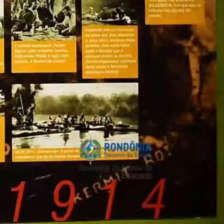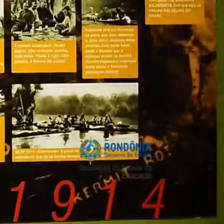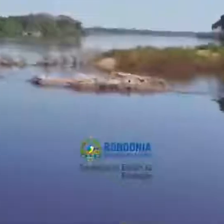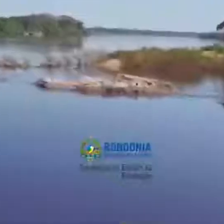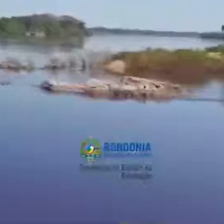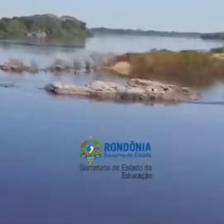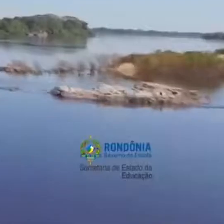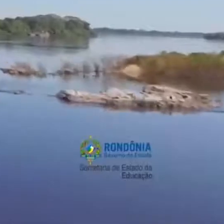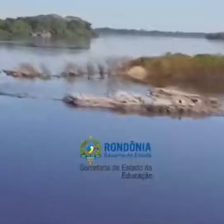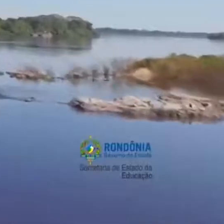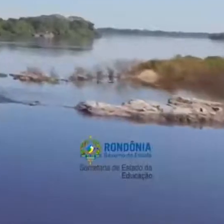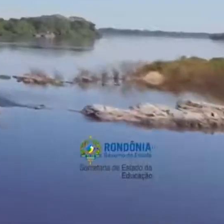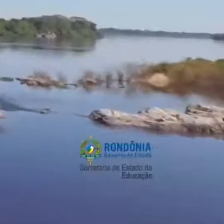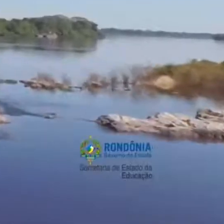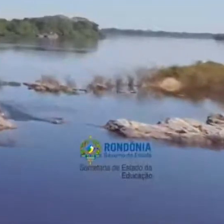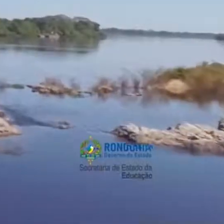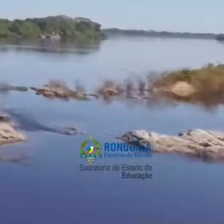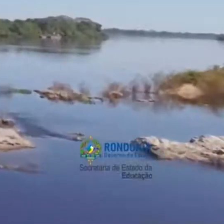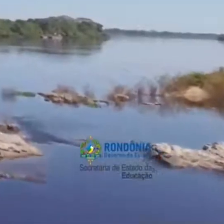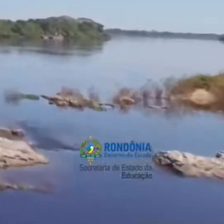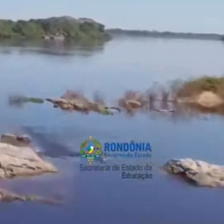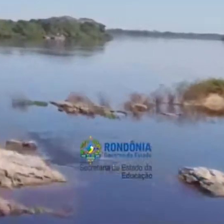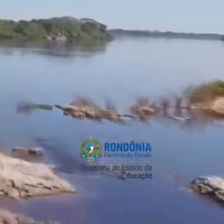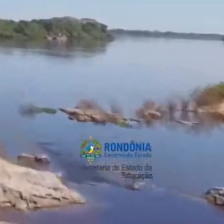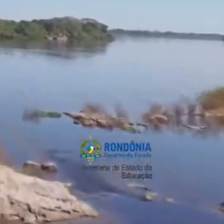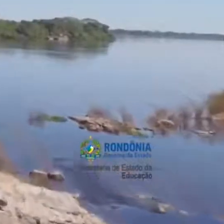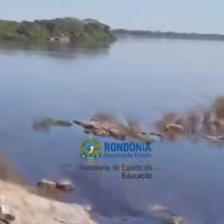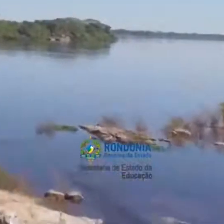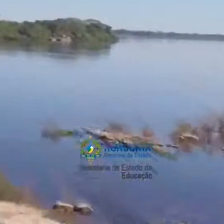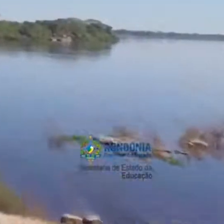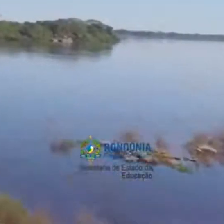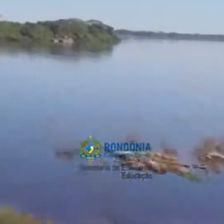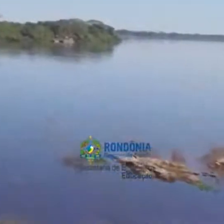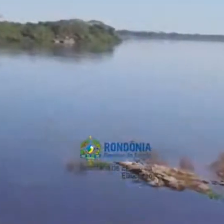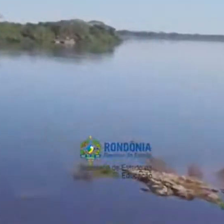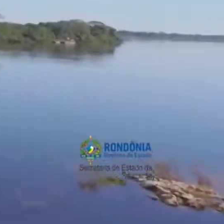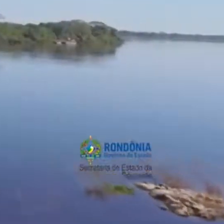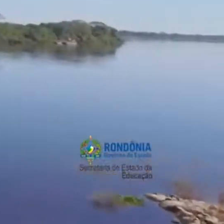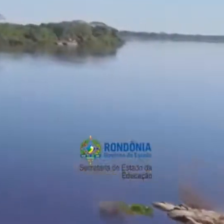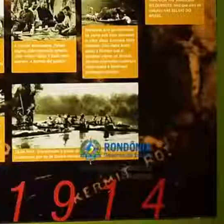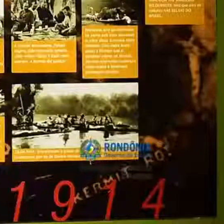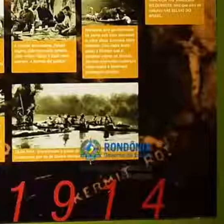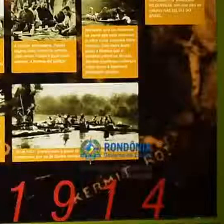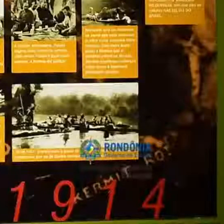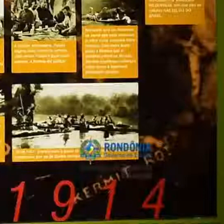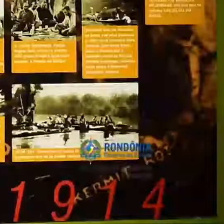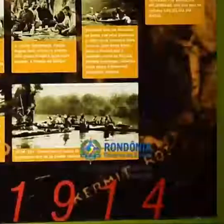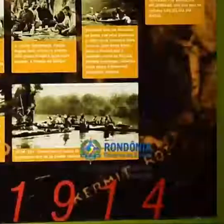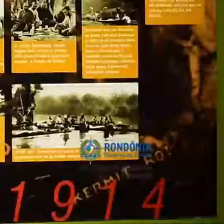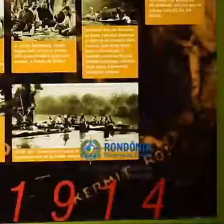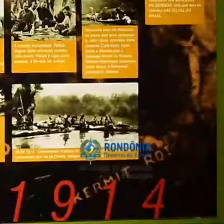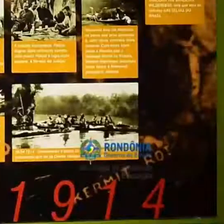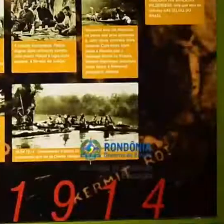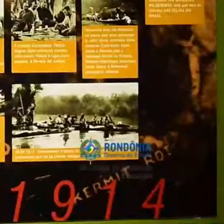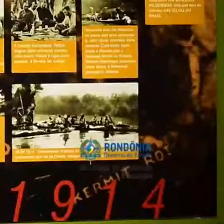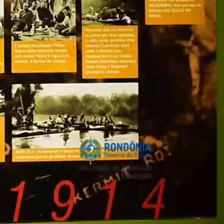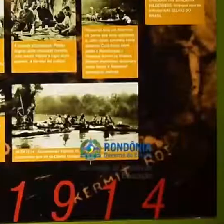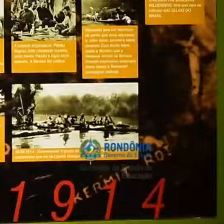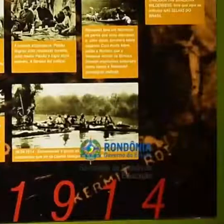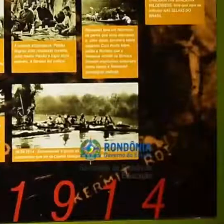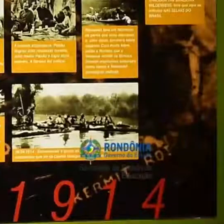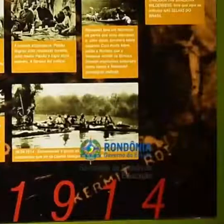denominado como Rio Roosevelt, que é conhecido hoje na nossa região. Roosevelt, presidente